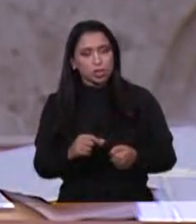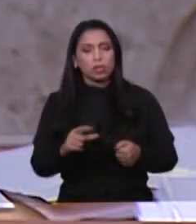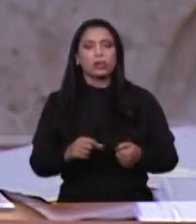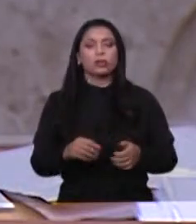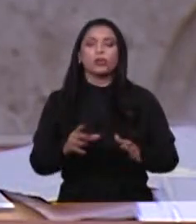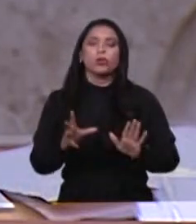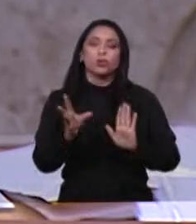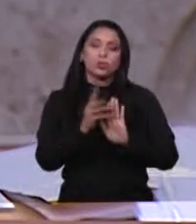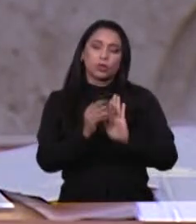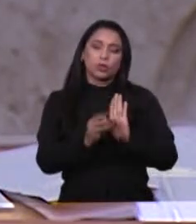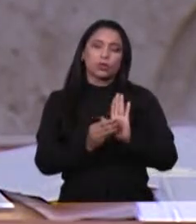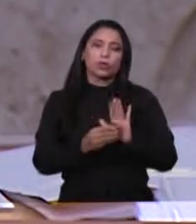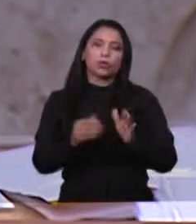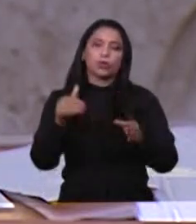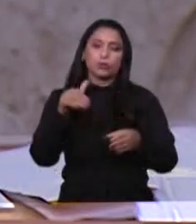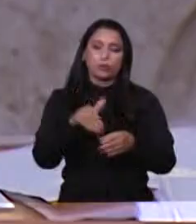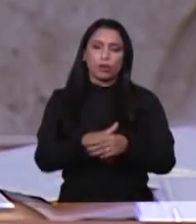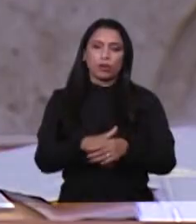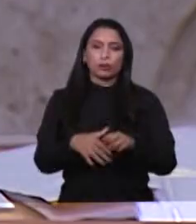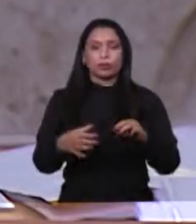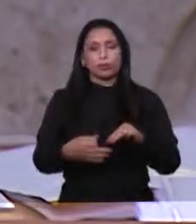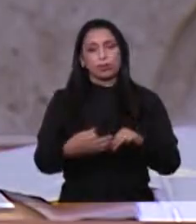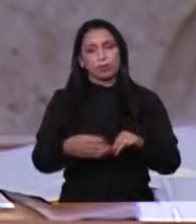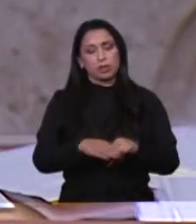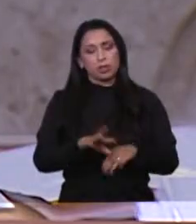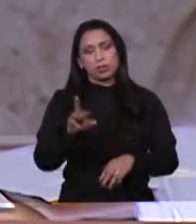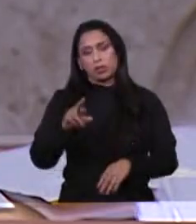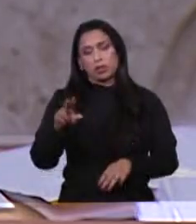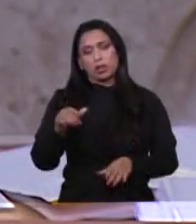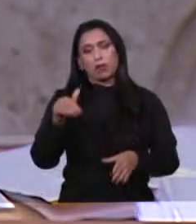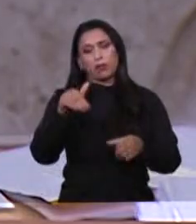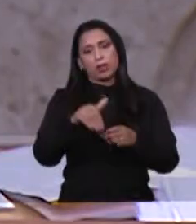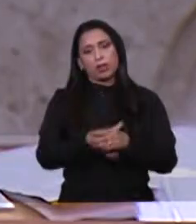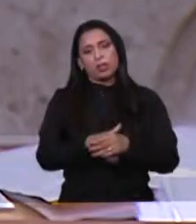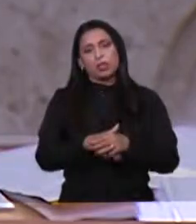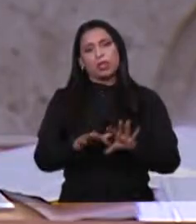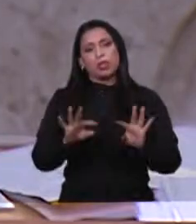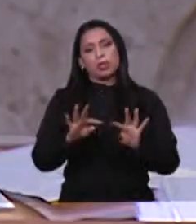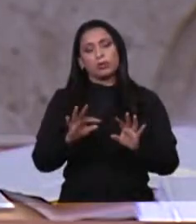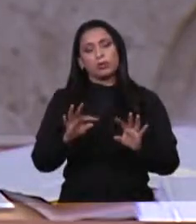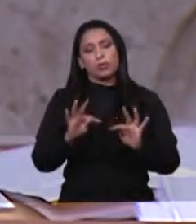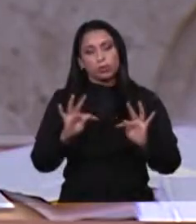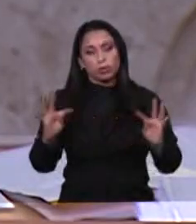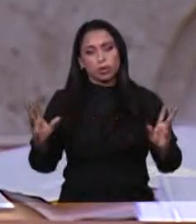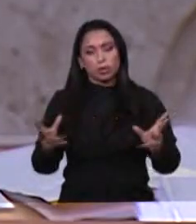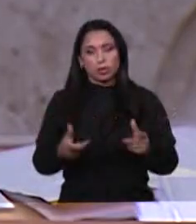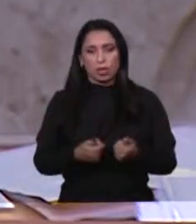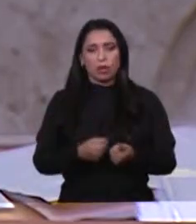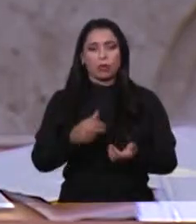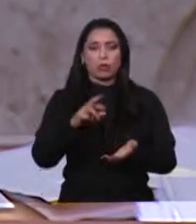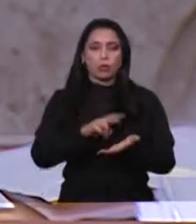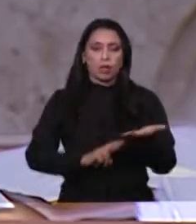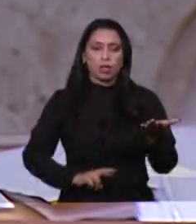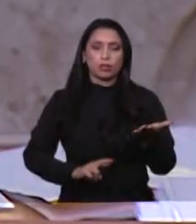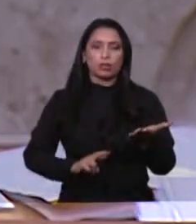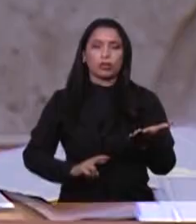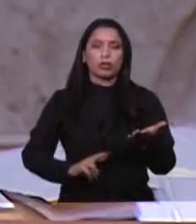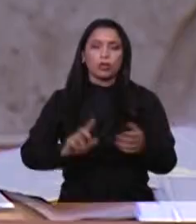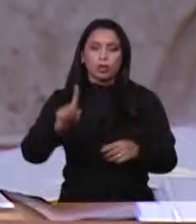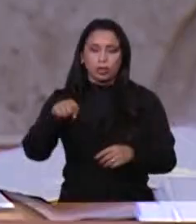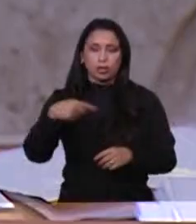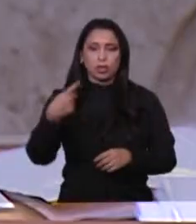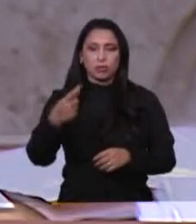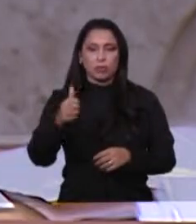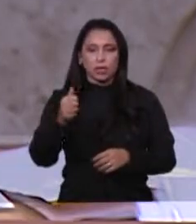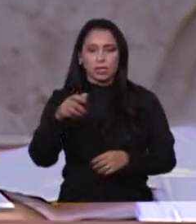votos dos ministros que não acompanharam na íntegra o relator e fará o registro e depois, naturalmente,